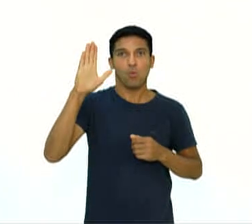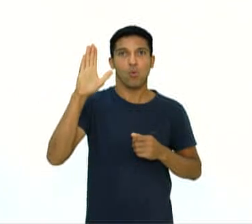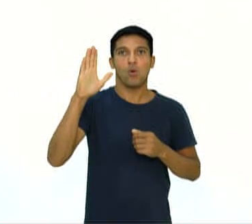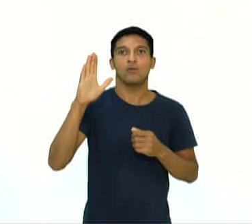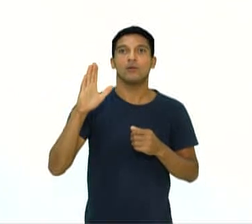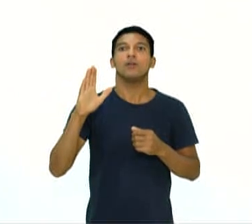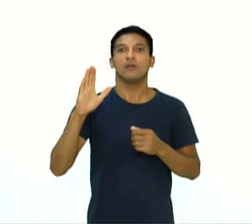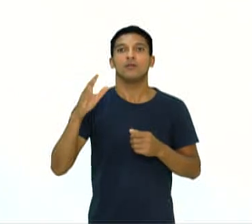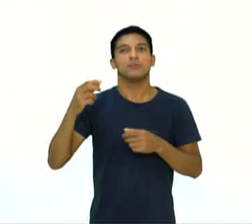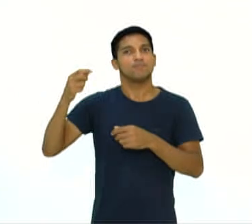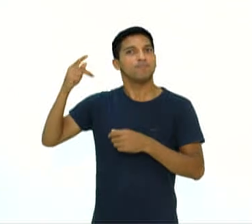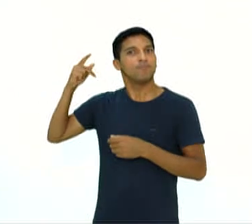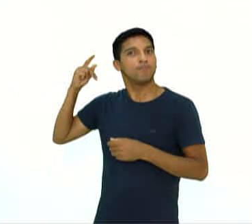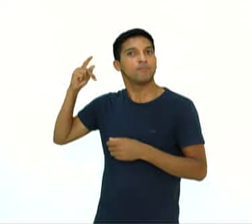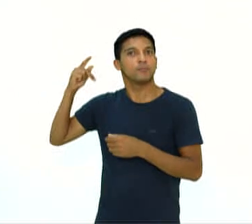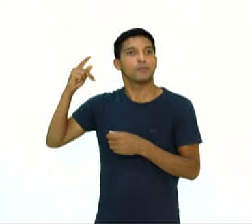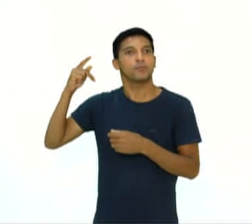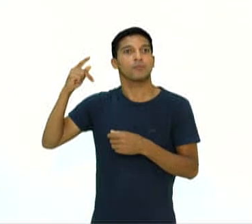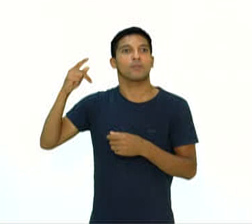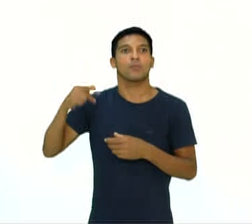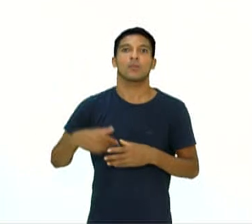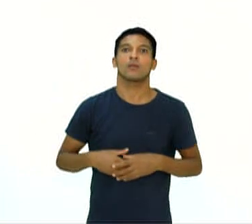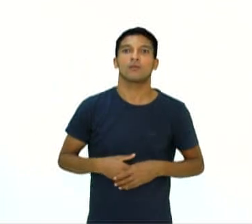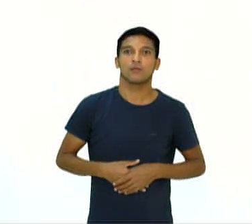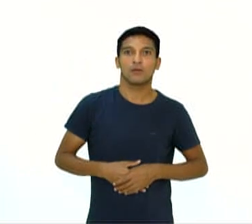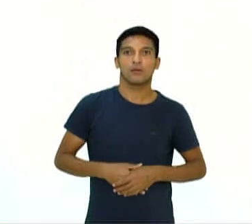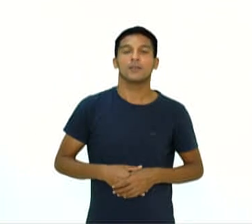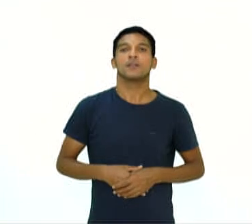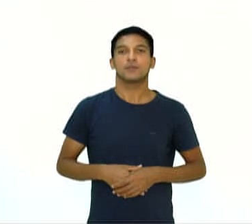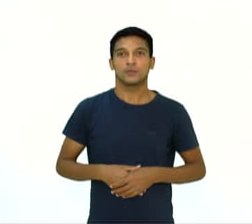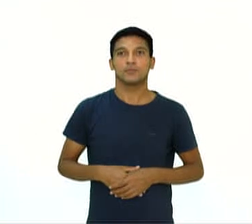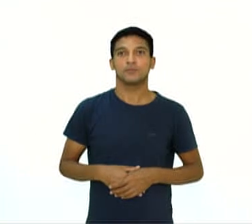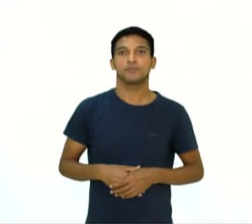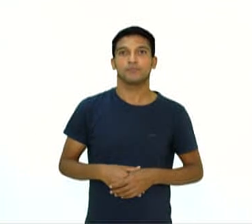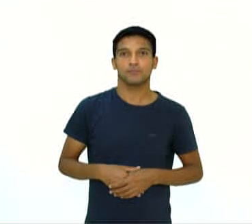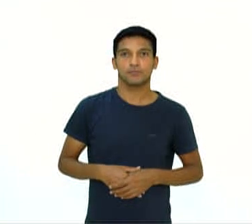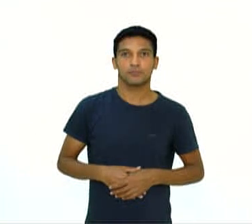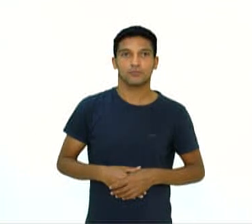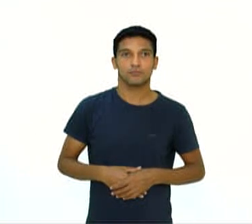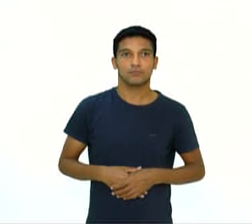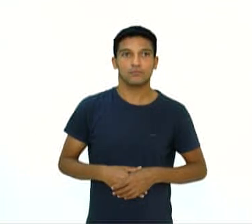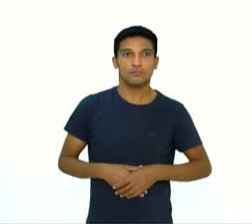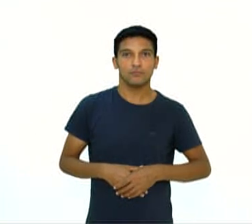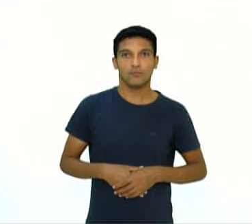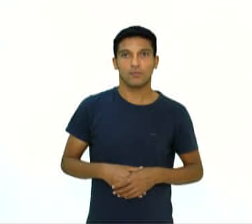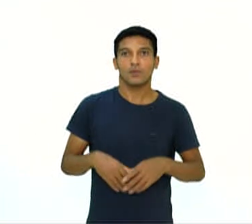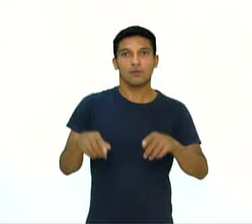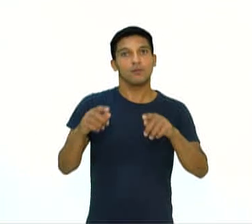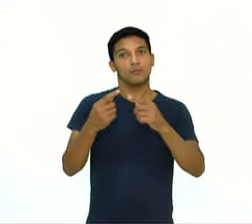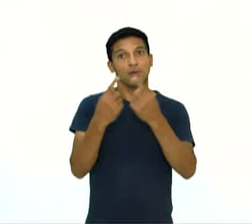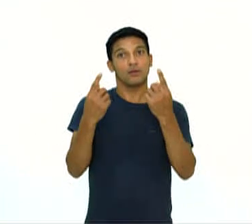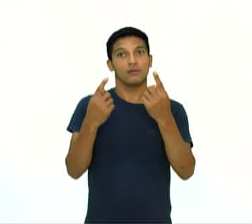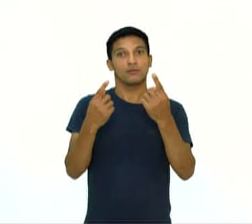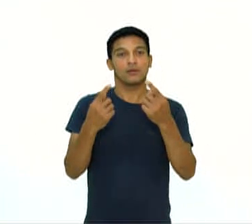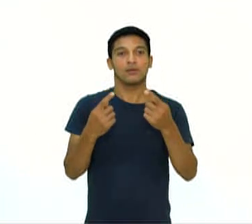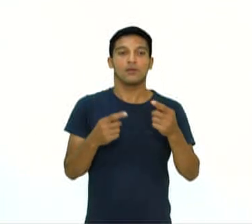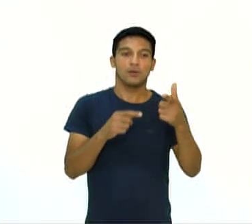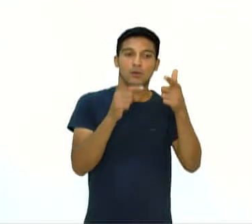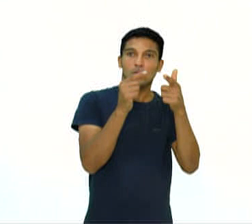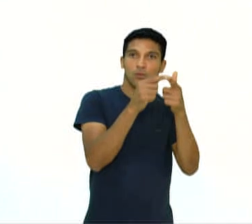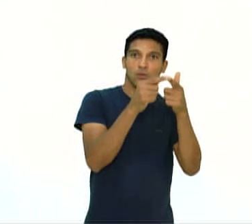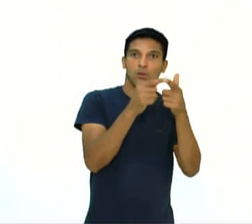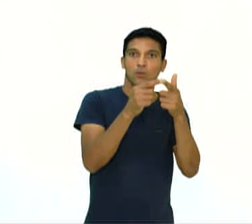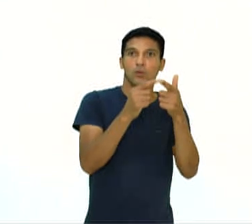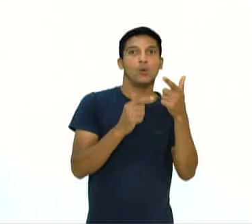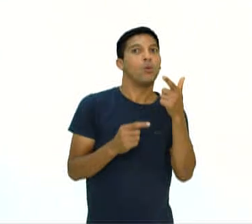para caça quanto para proteção, principalmente nas guerras, Com a invenção da pólvora, ele acabou